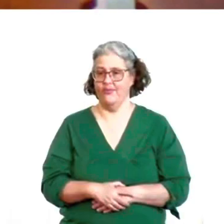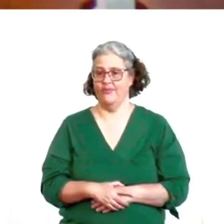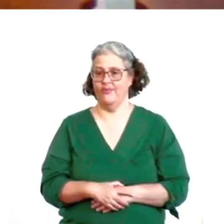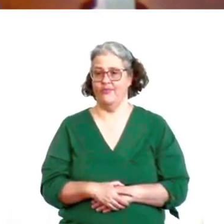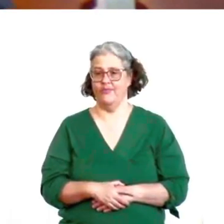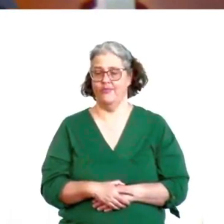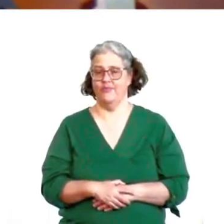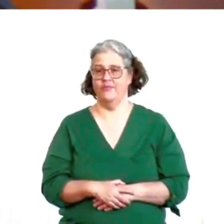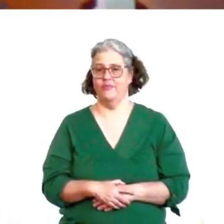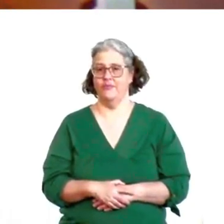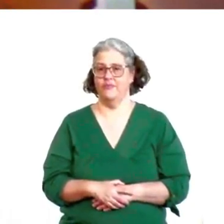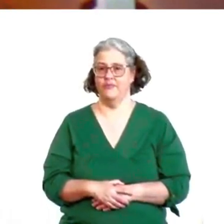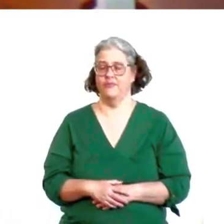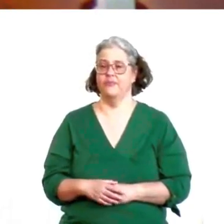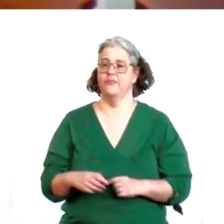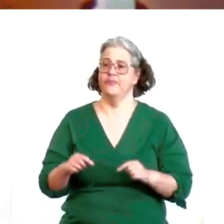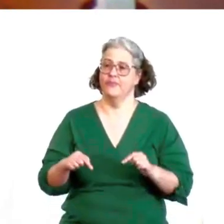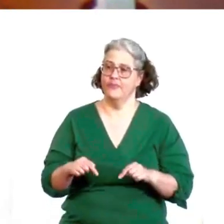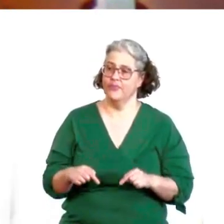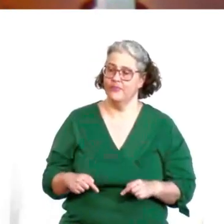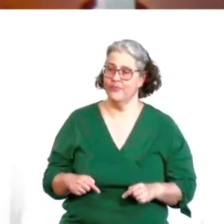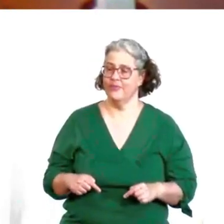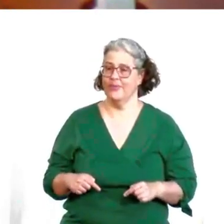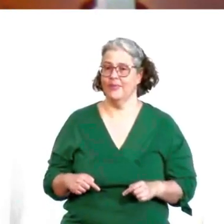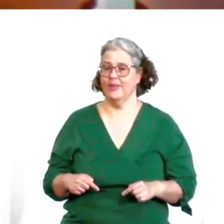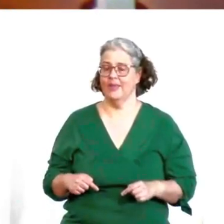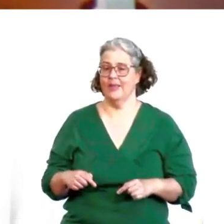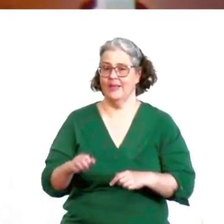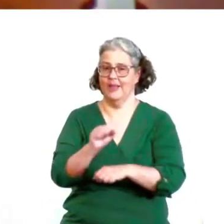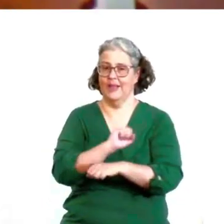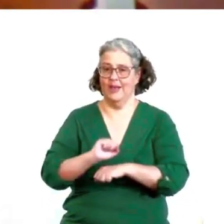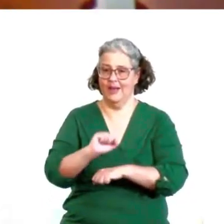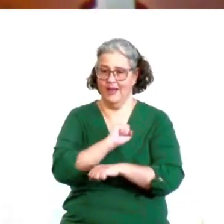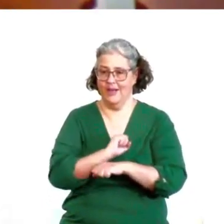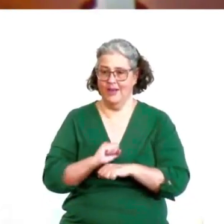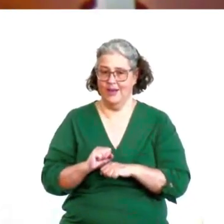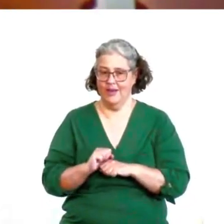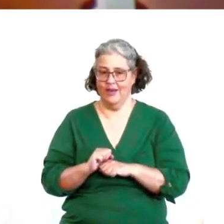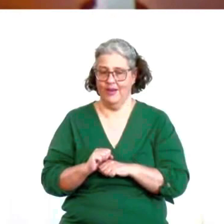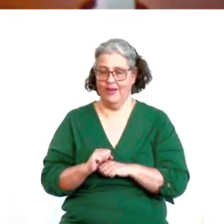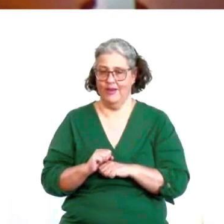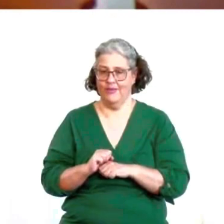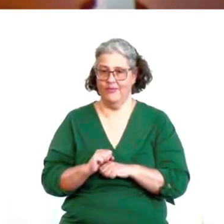aqui Ele traz para Abraão esse cenário,